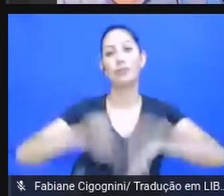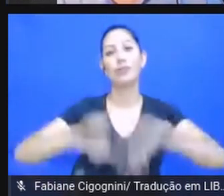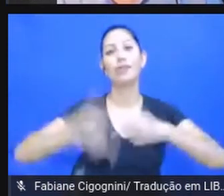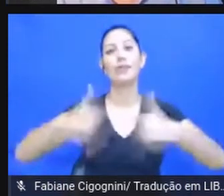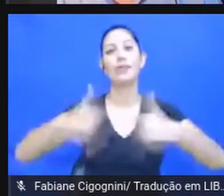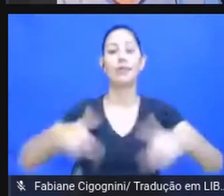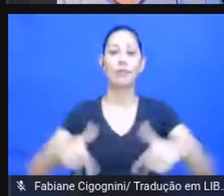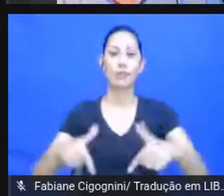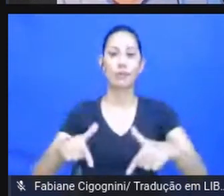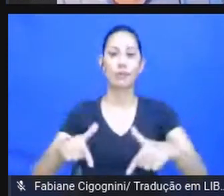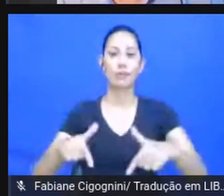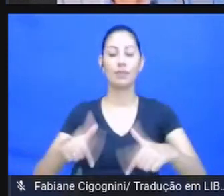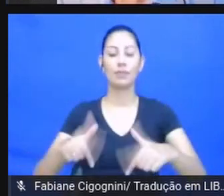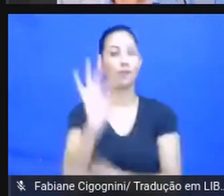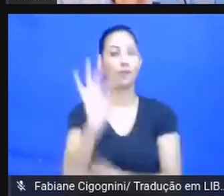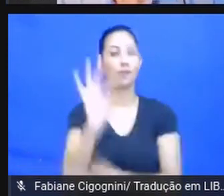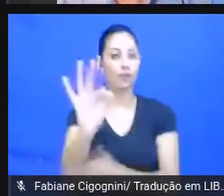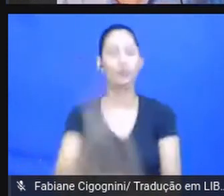cada um.